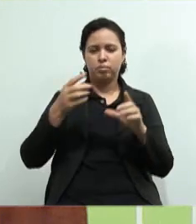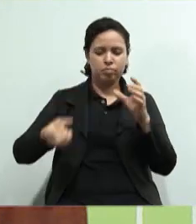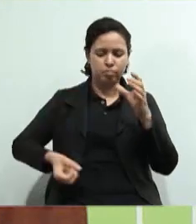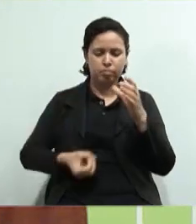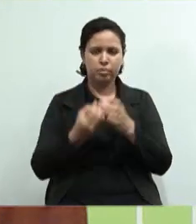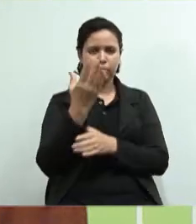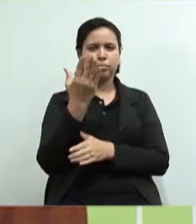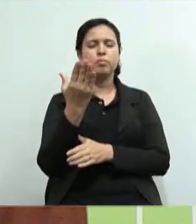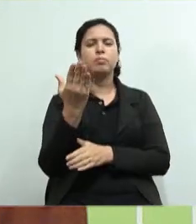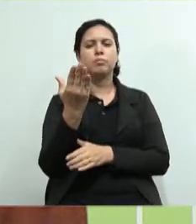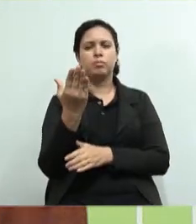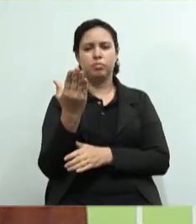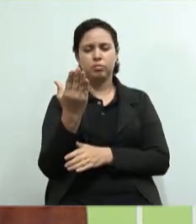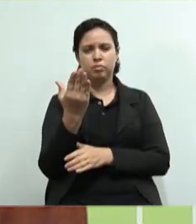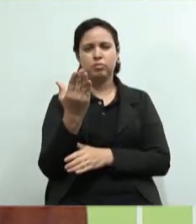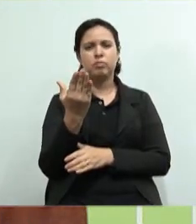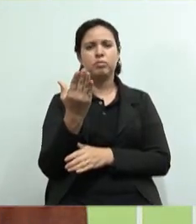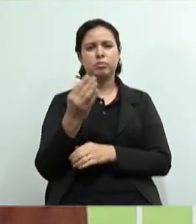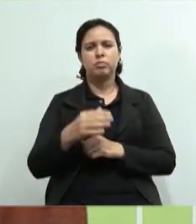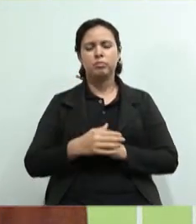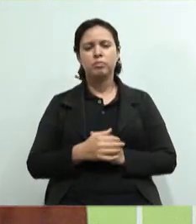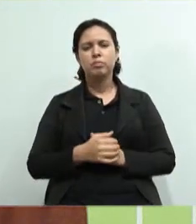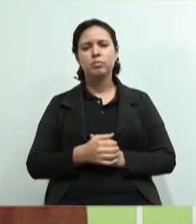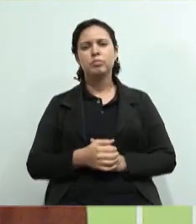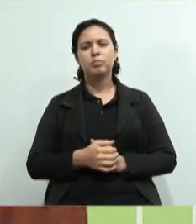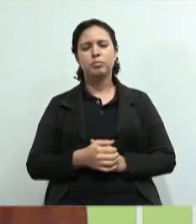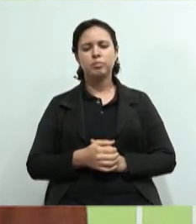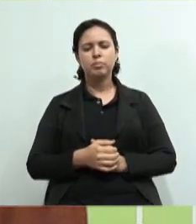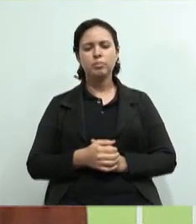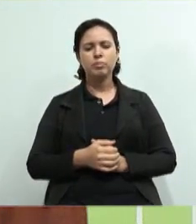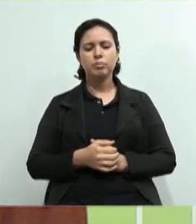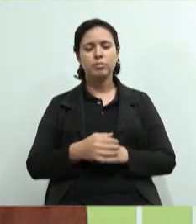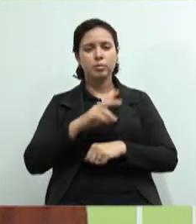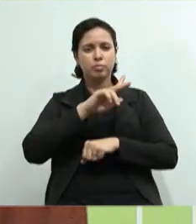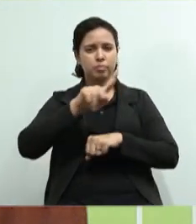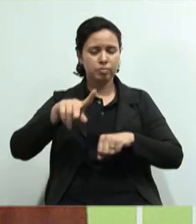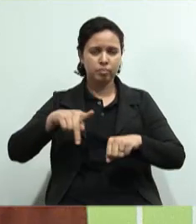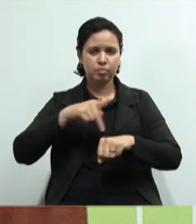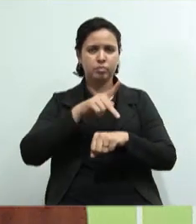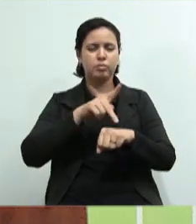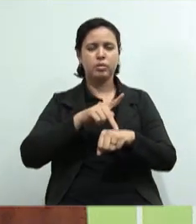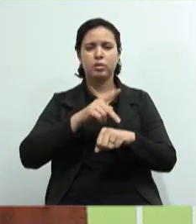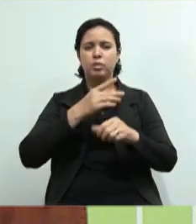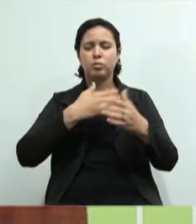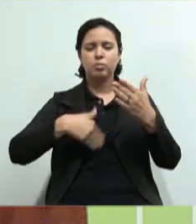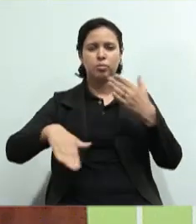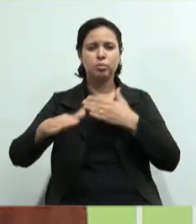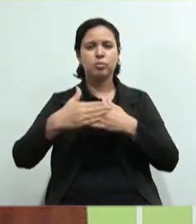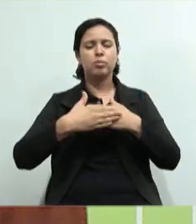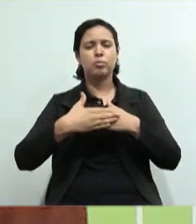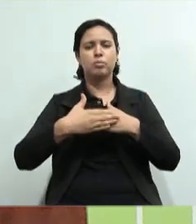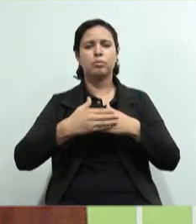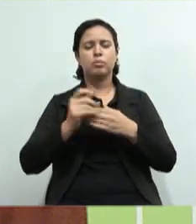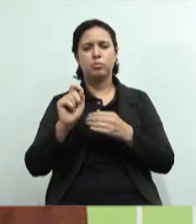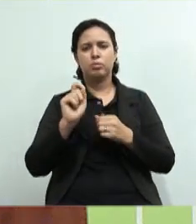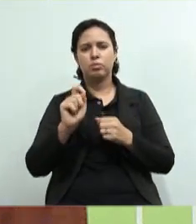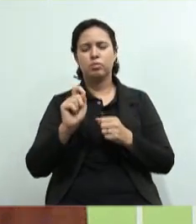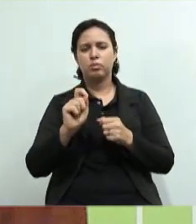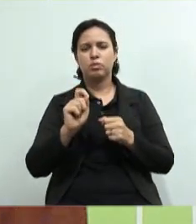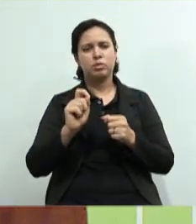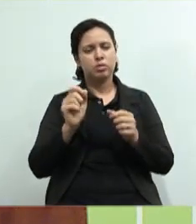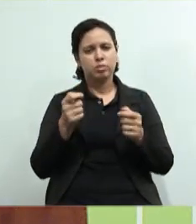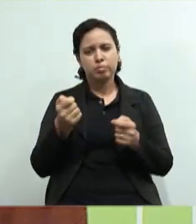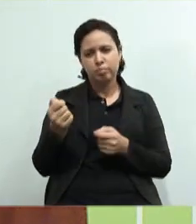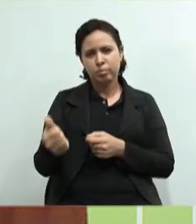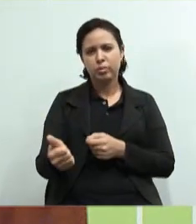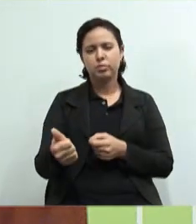das cinzas, literalmente, né? É um país assim que tudo ficou muito escasso,